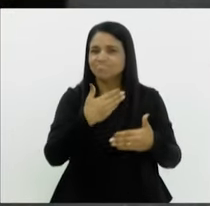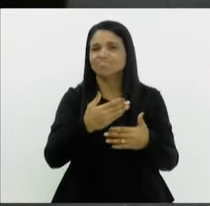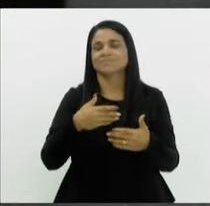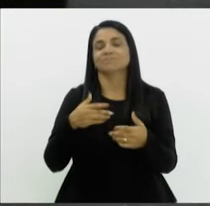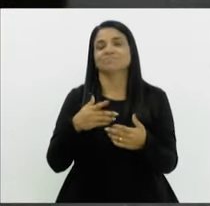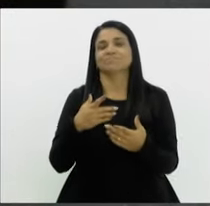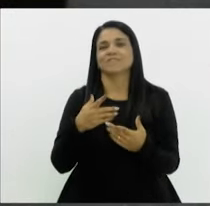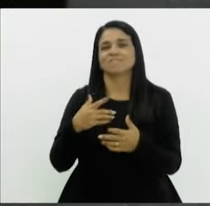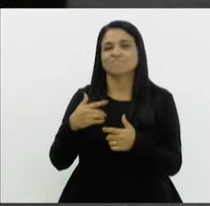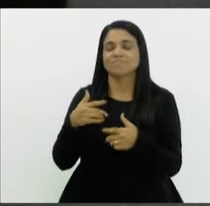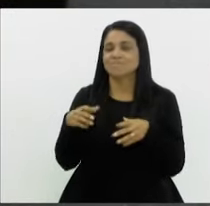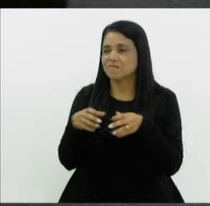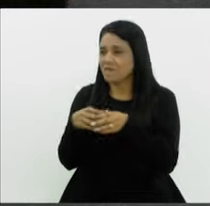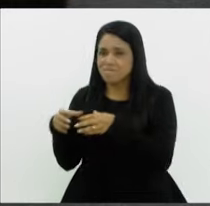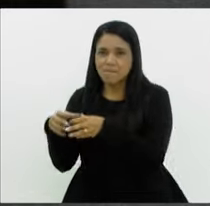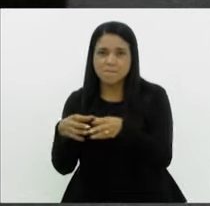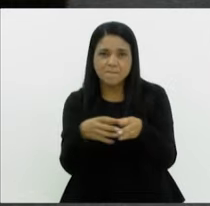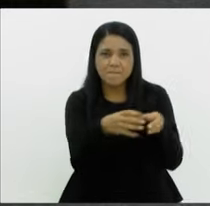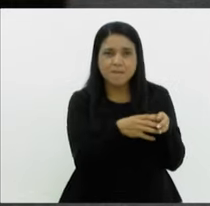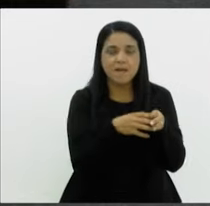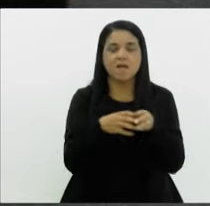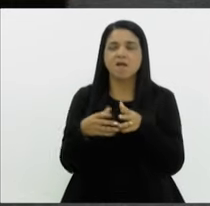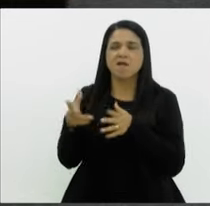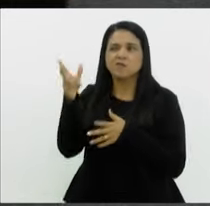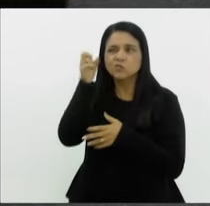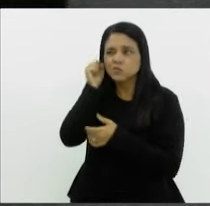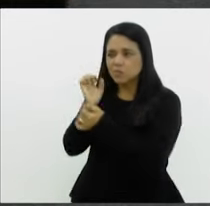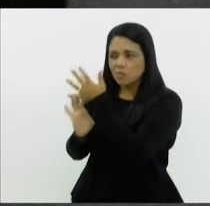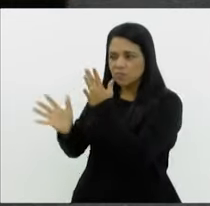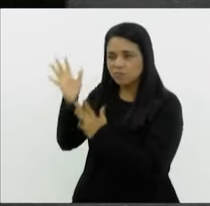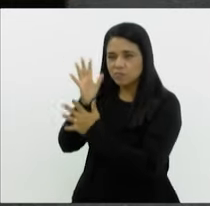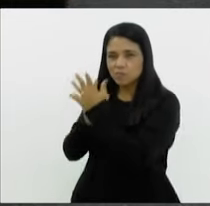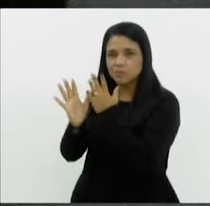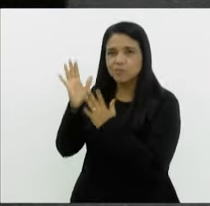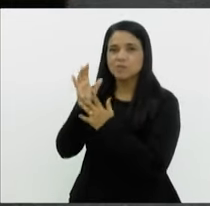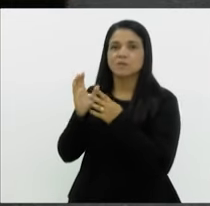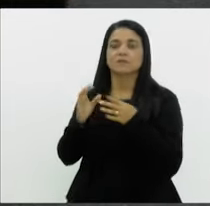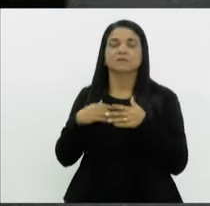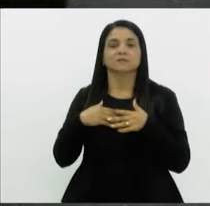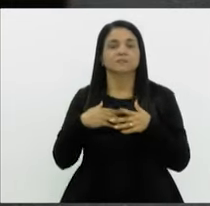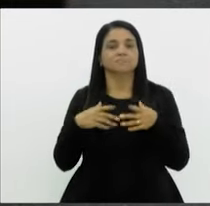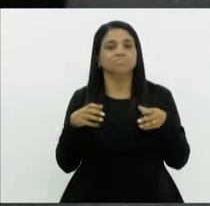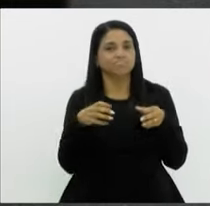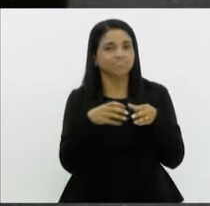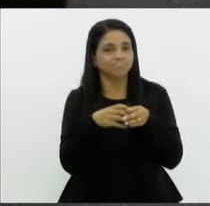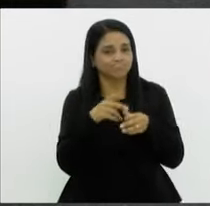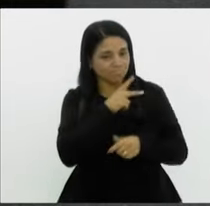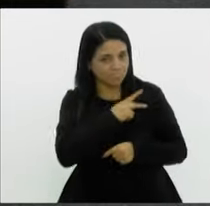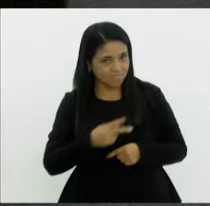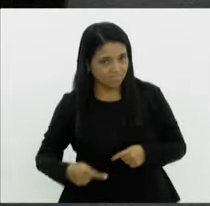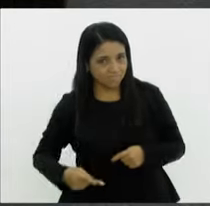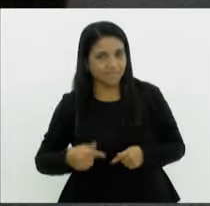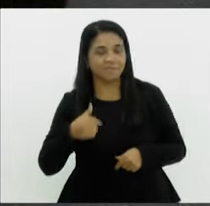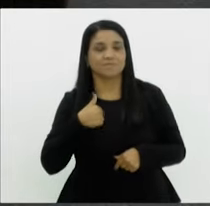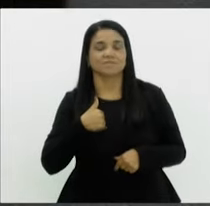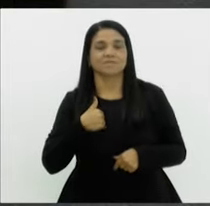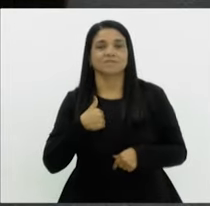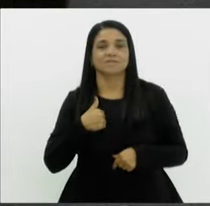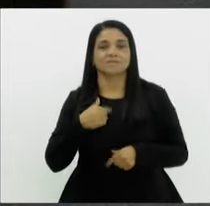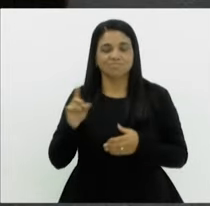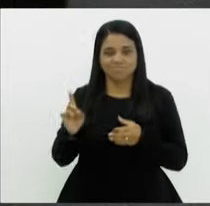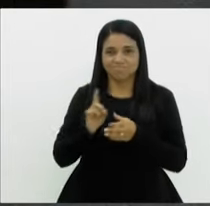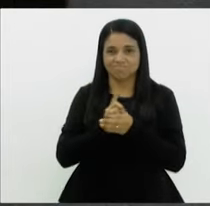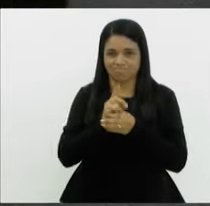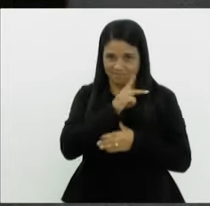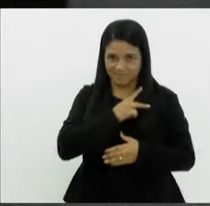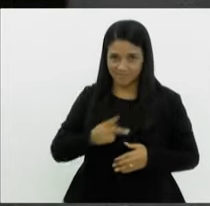a partir da nossa escuta constante e ativa da nossa frente parlamentar, da qual eu sou presidenta, e nosso deputado